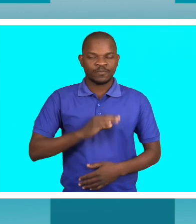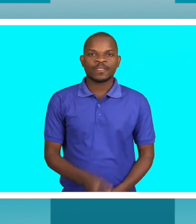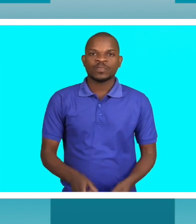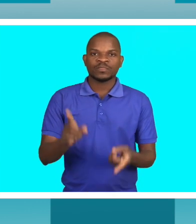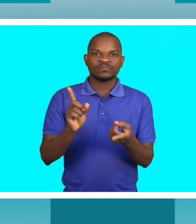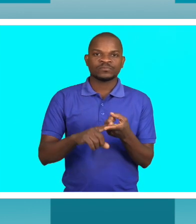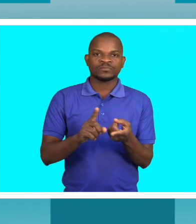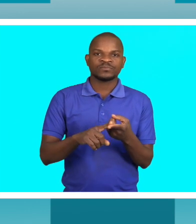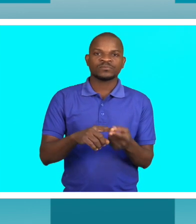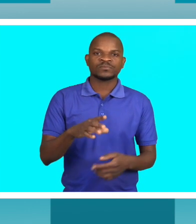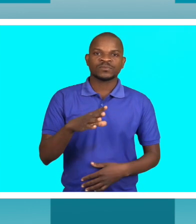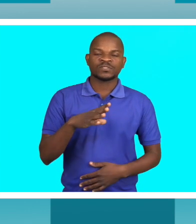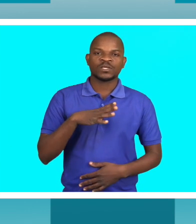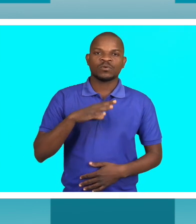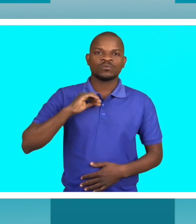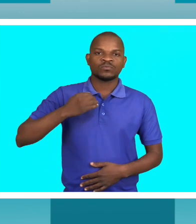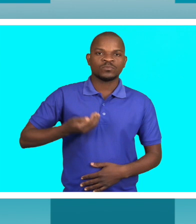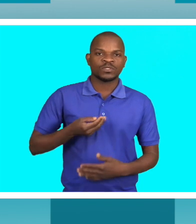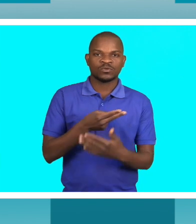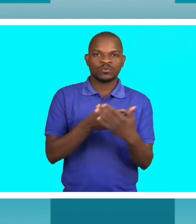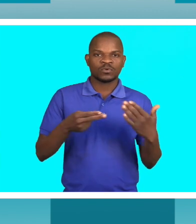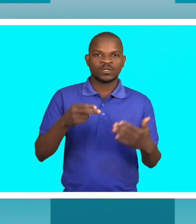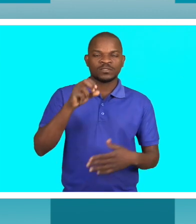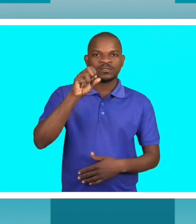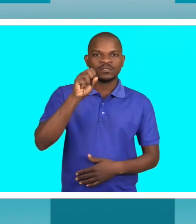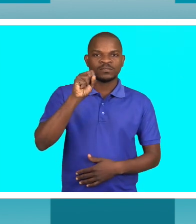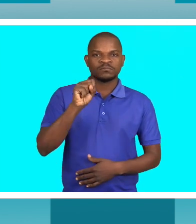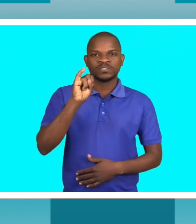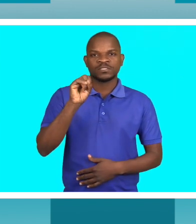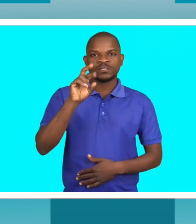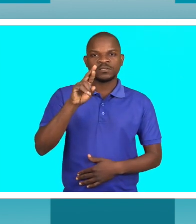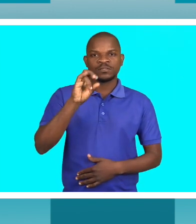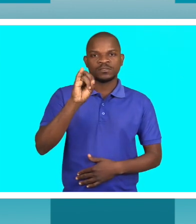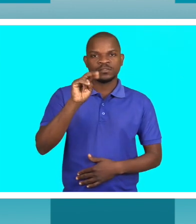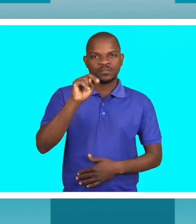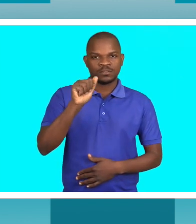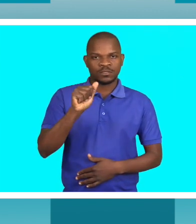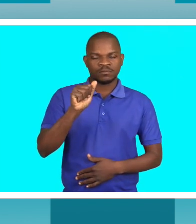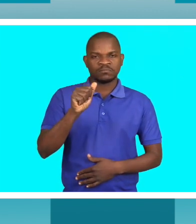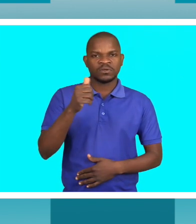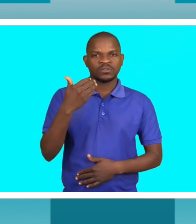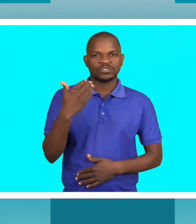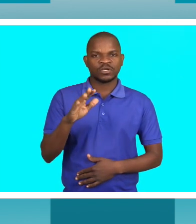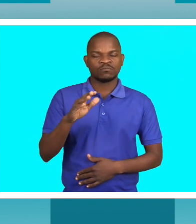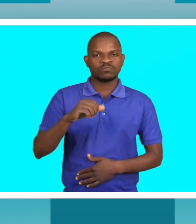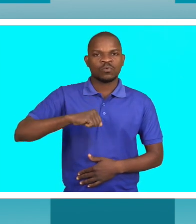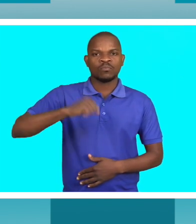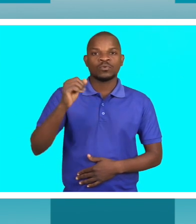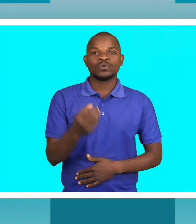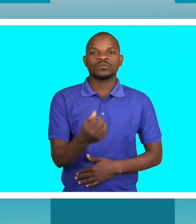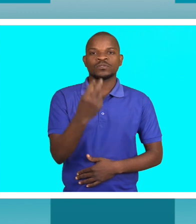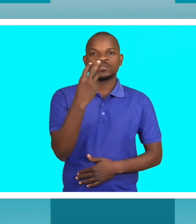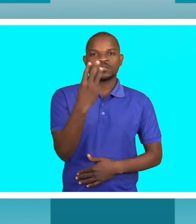E temos também a Serena Daoudz, ganhou também três medalhas, como é que foi?